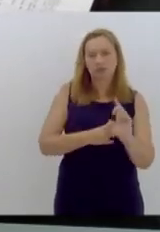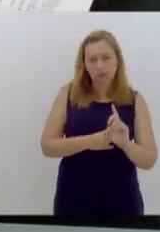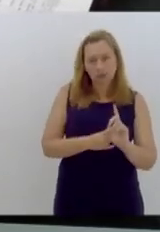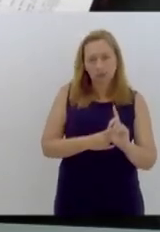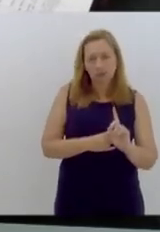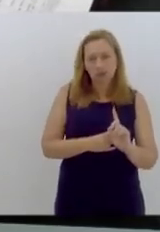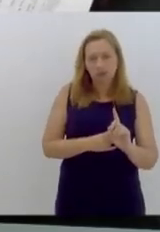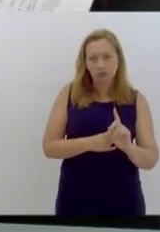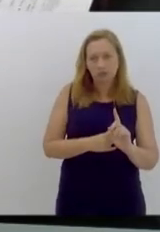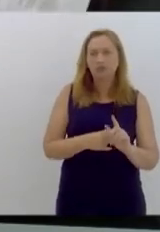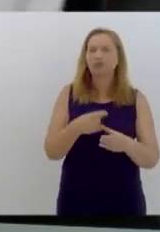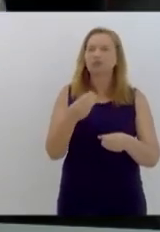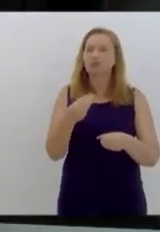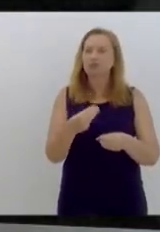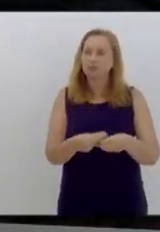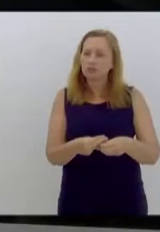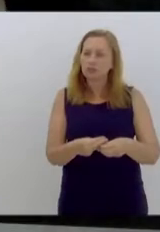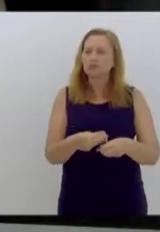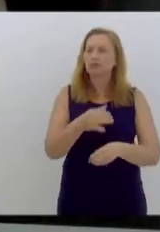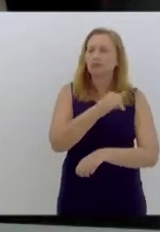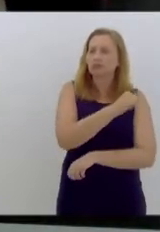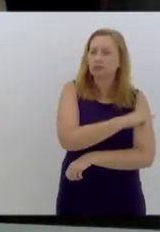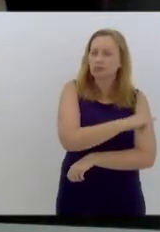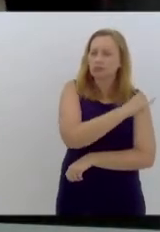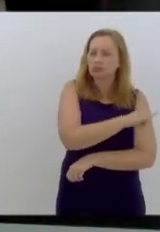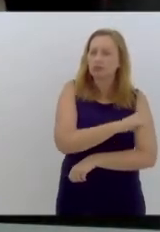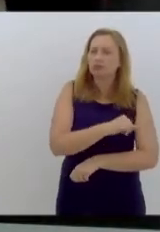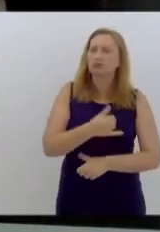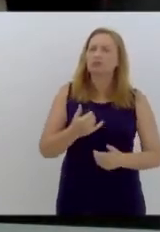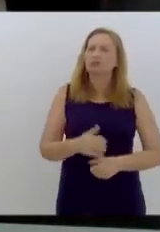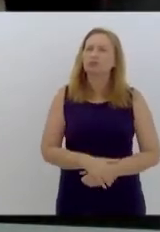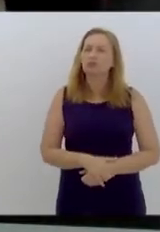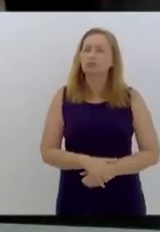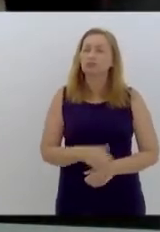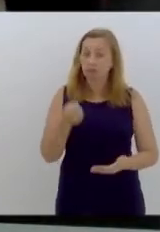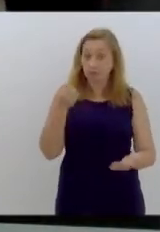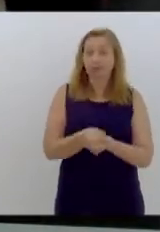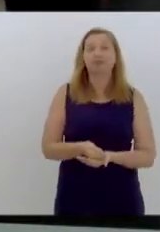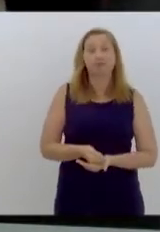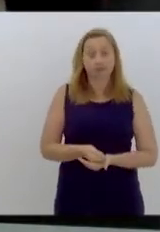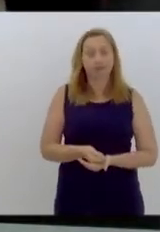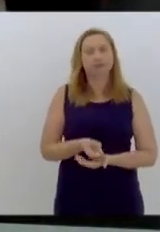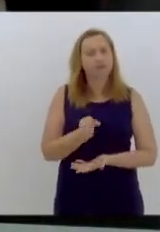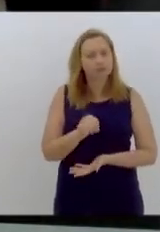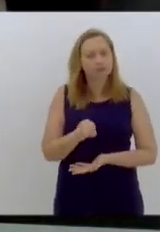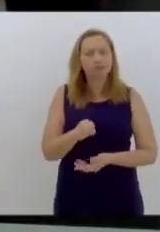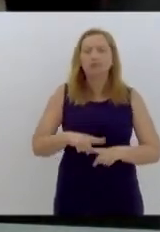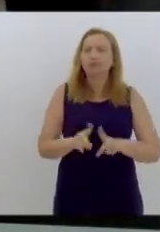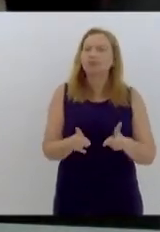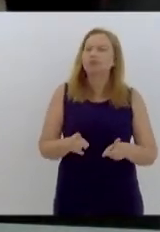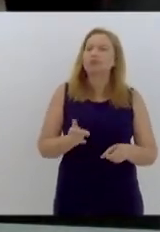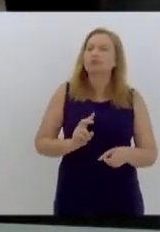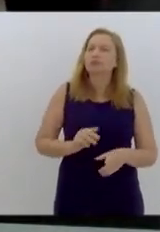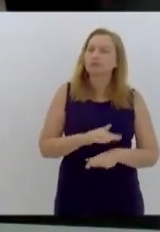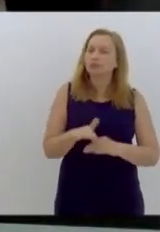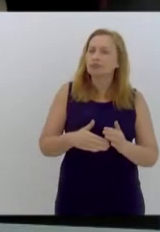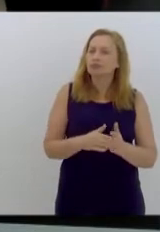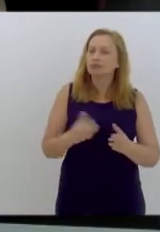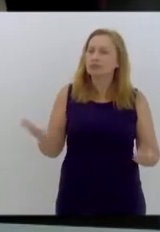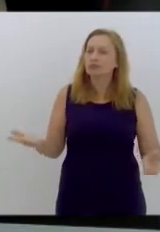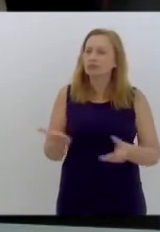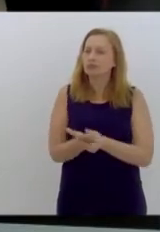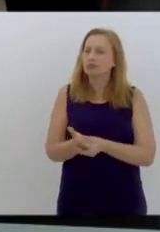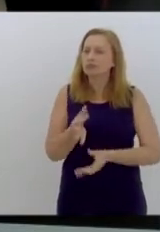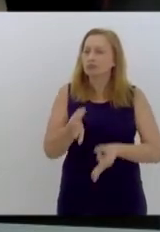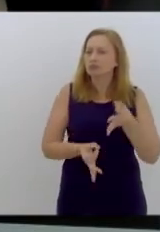com o município do Rio de Janeiro, ela tem que ser paga. Mas toda vez que tem uma ação judicial na